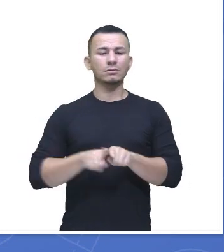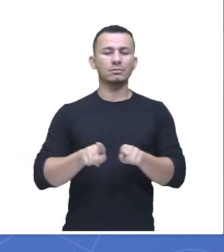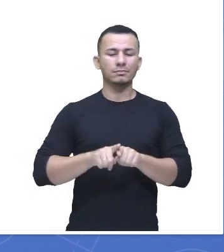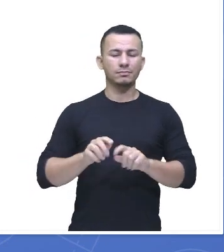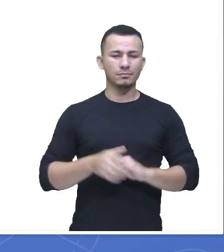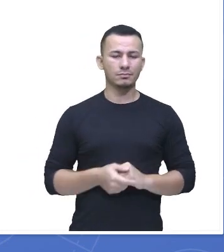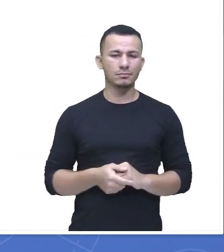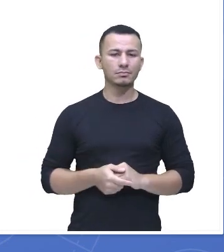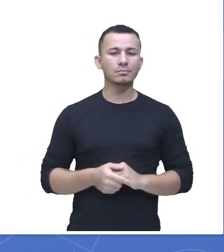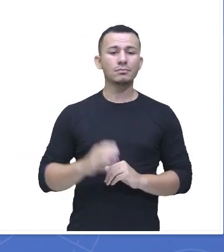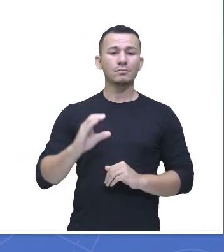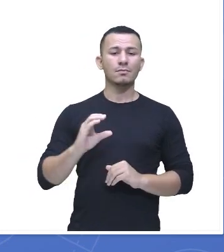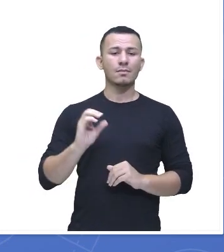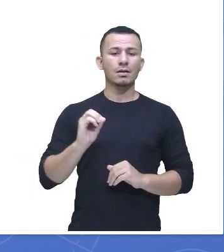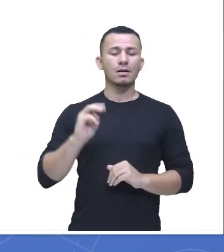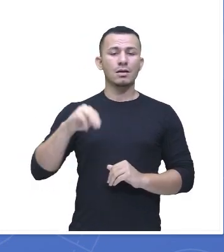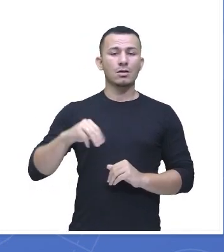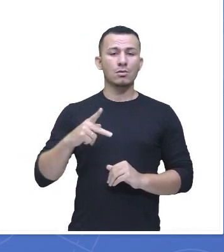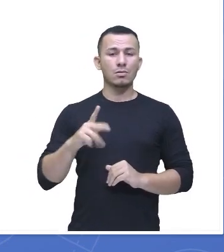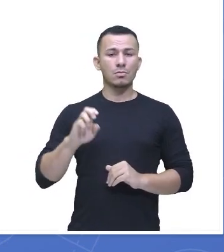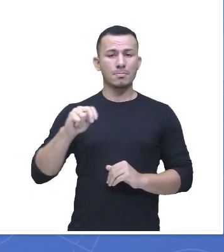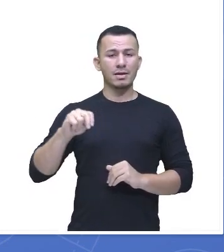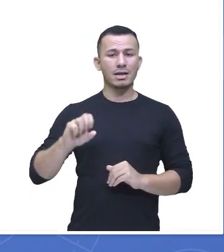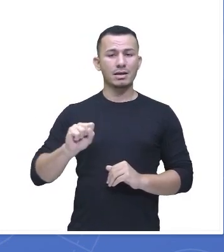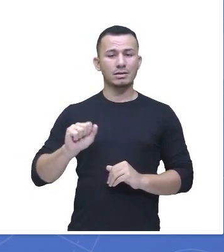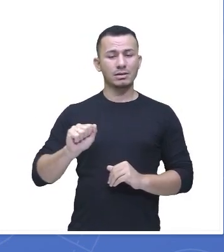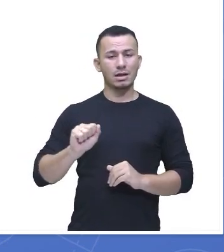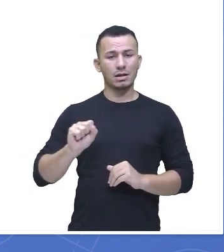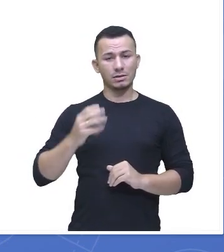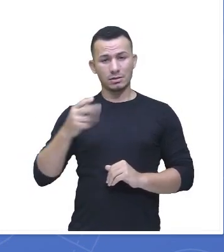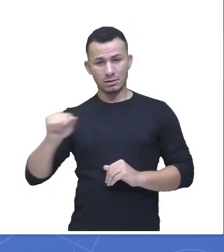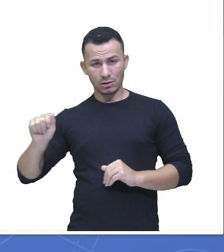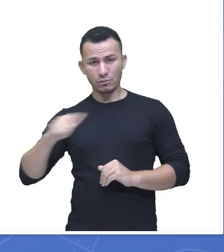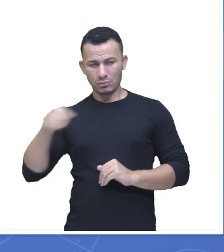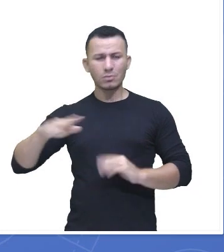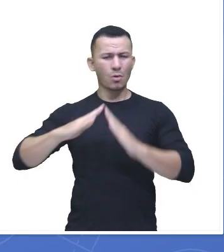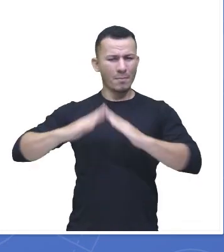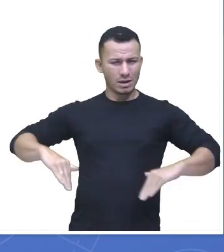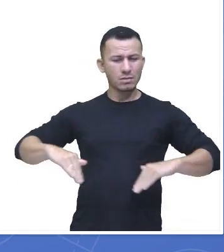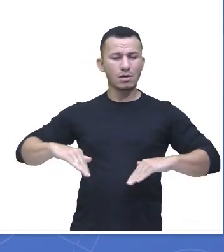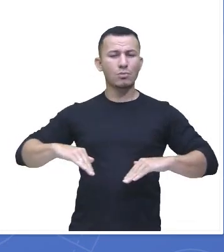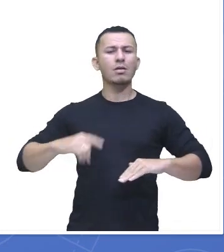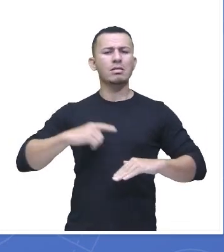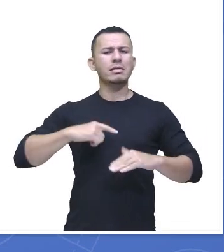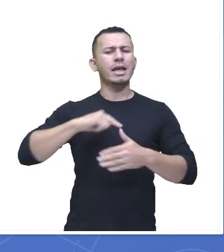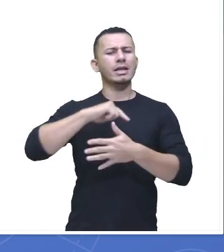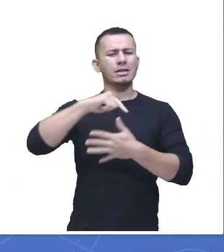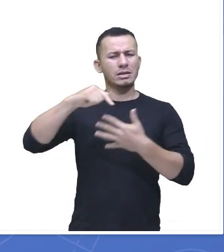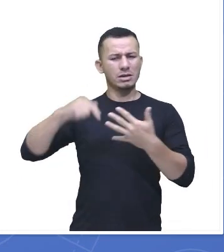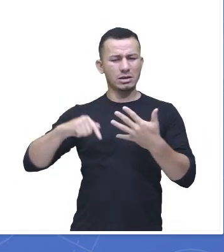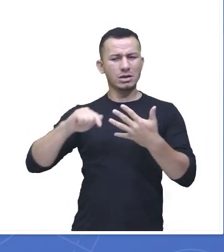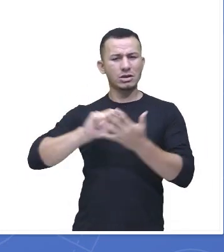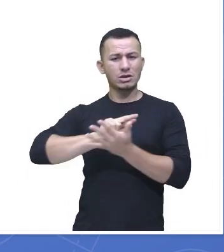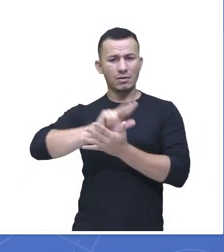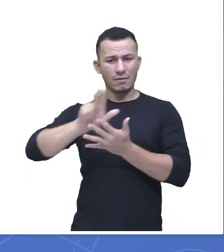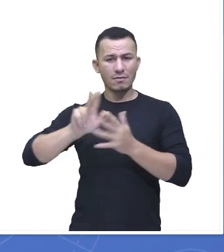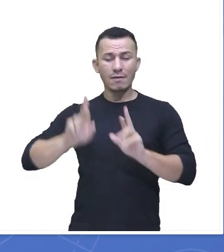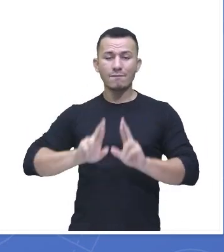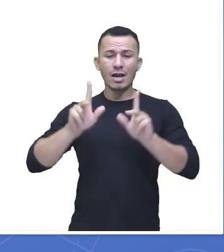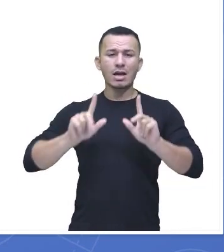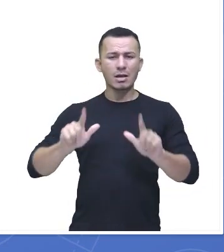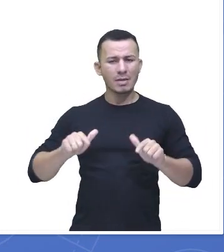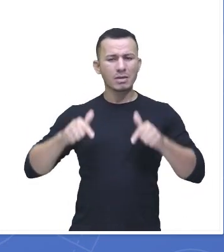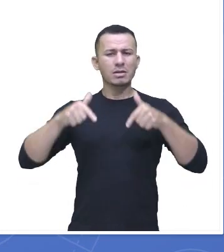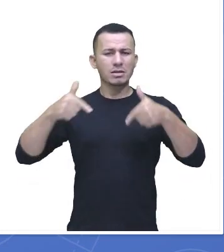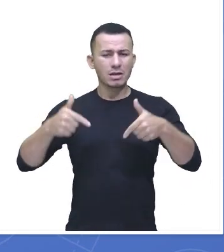relacionado à compensação, a diferentes níveis de intensidade, né? E também tem a questão da alimentação,